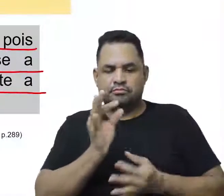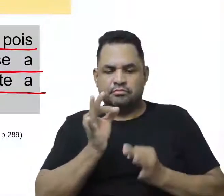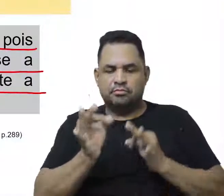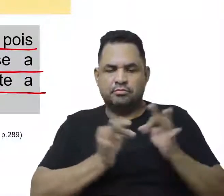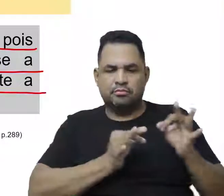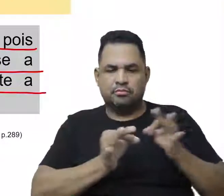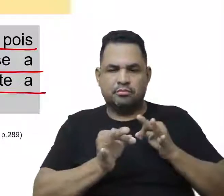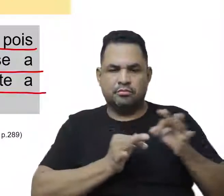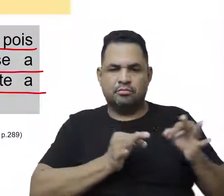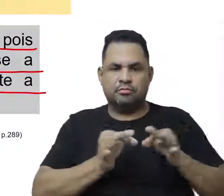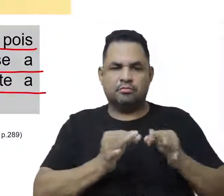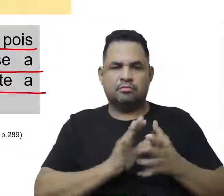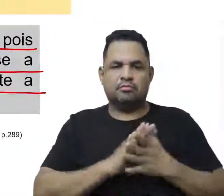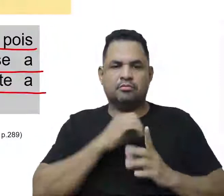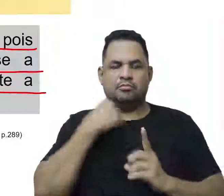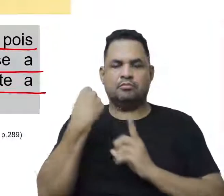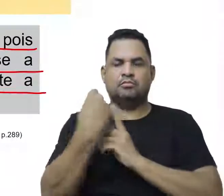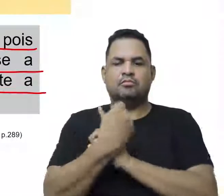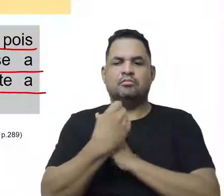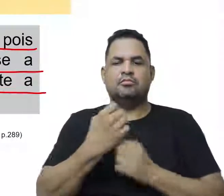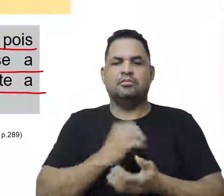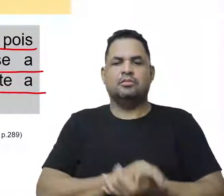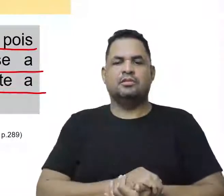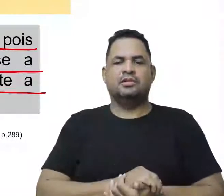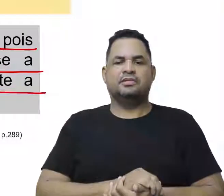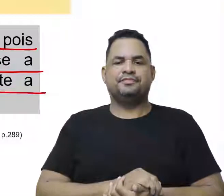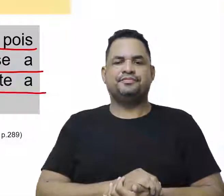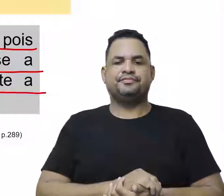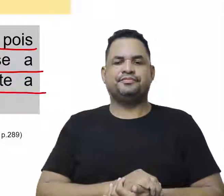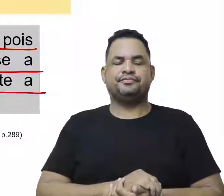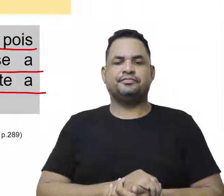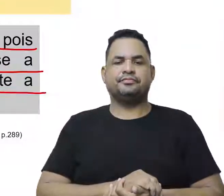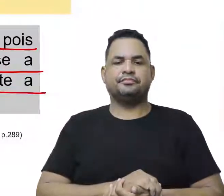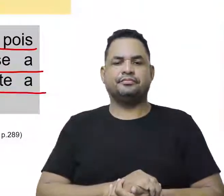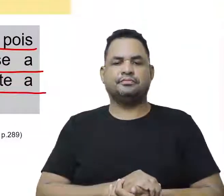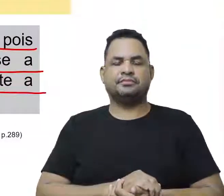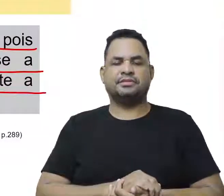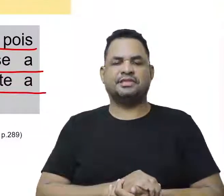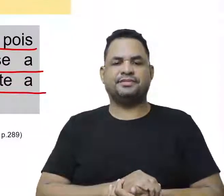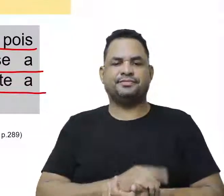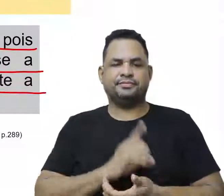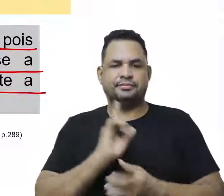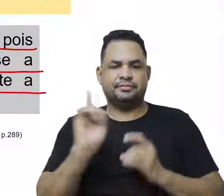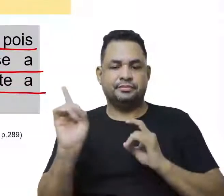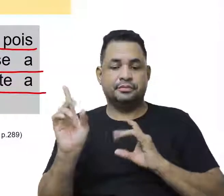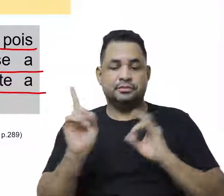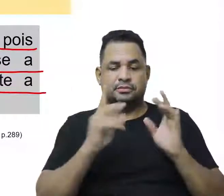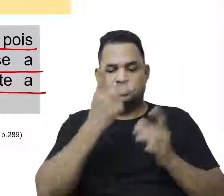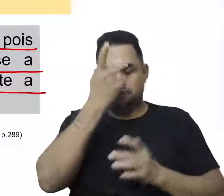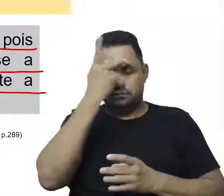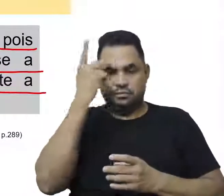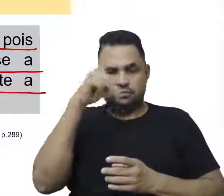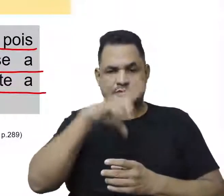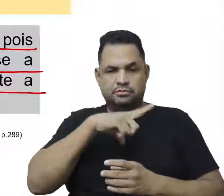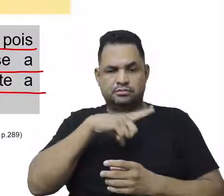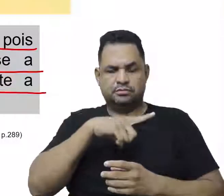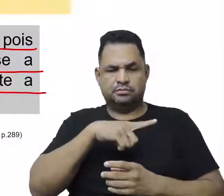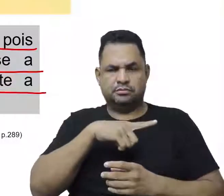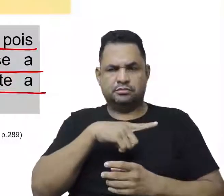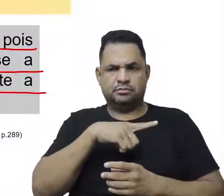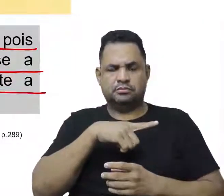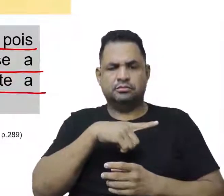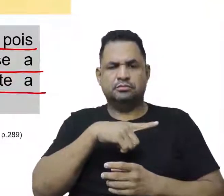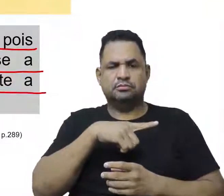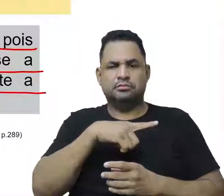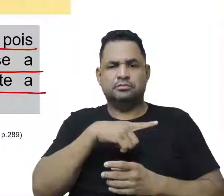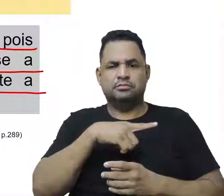Ordem da Ordem da Ordem Social então para ele aqui cada um teria ali que